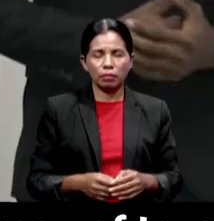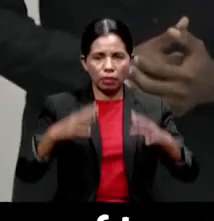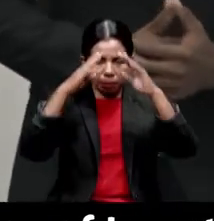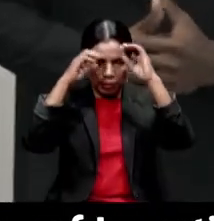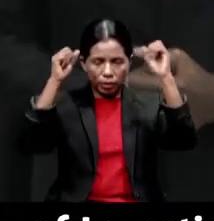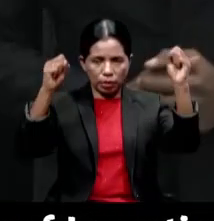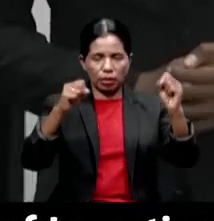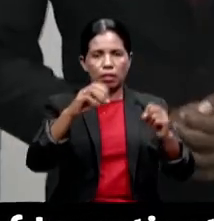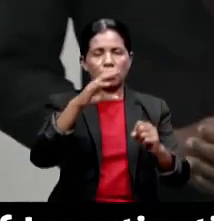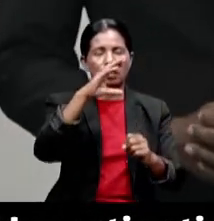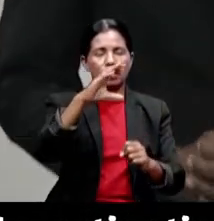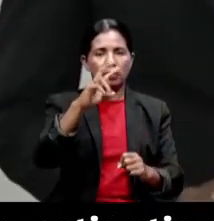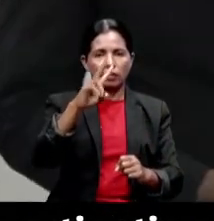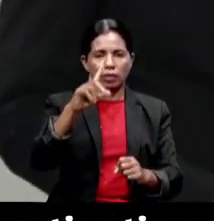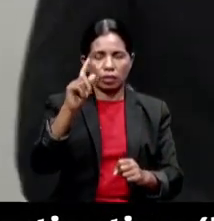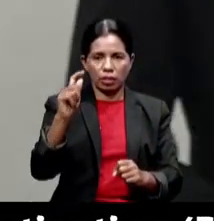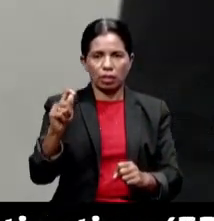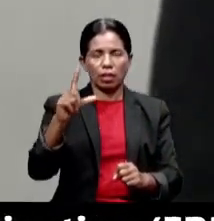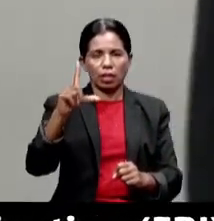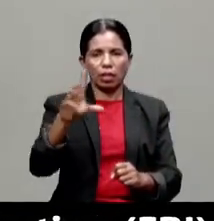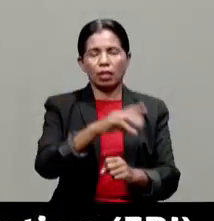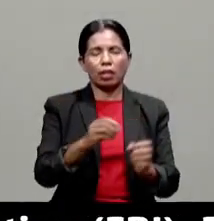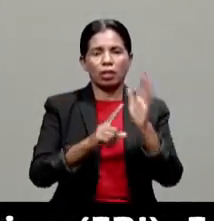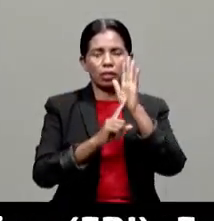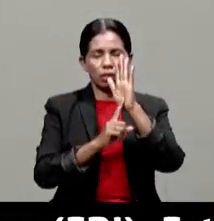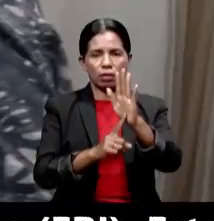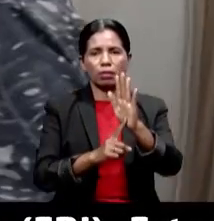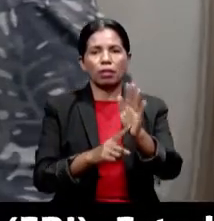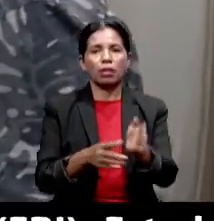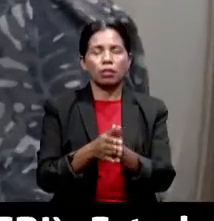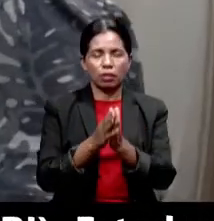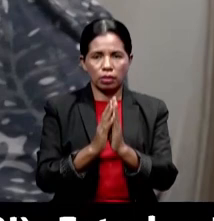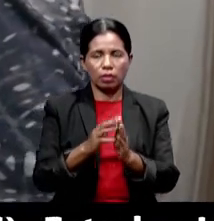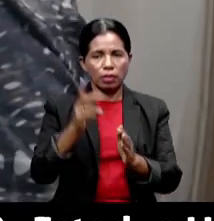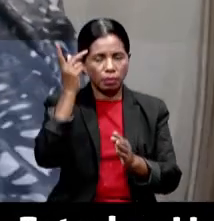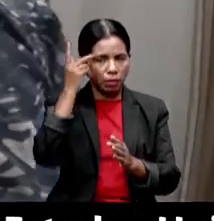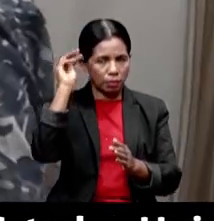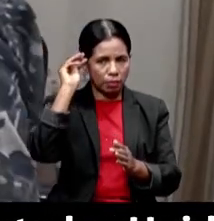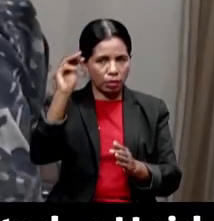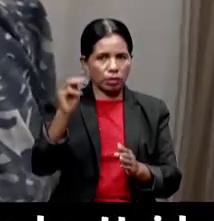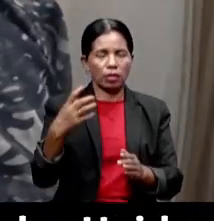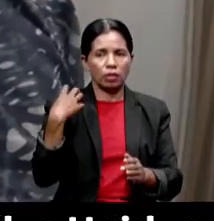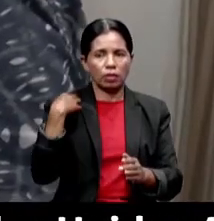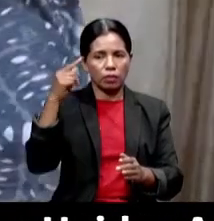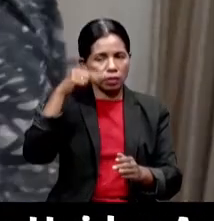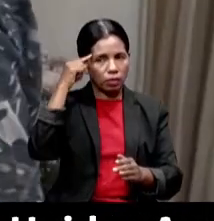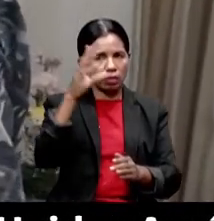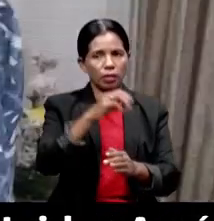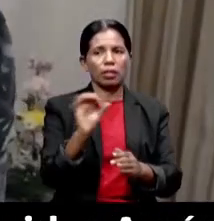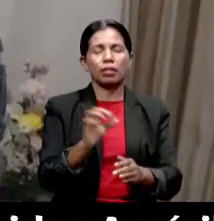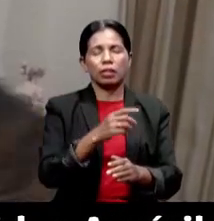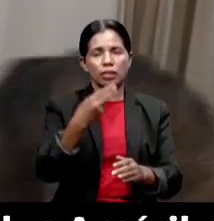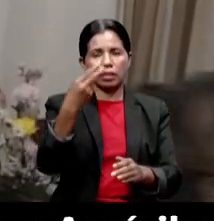Presidente Cruz Vermelha Madalena Hanjam ratou a exigência, né? Bem-hira Soromalo, o primeiro-ministro e a Palácio Governo, sexta,